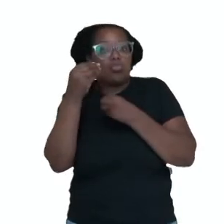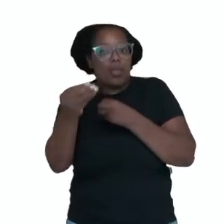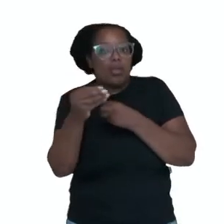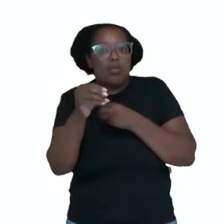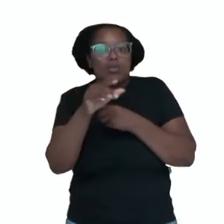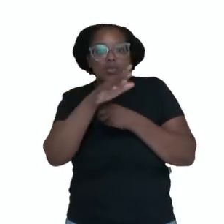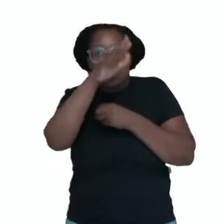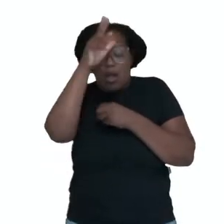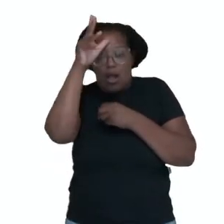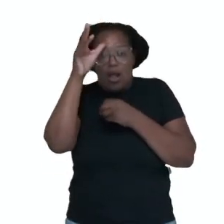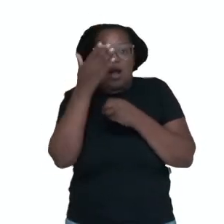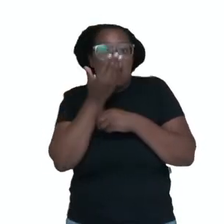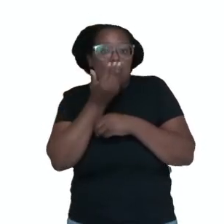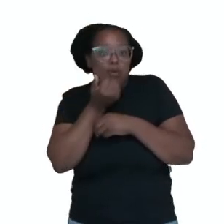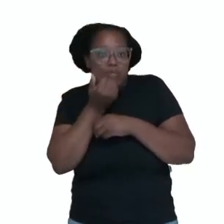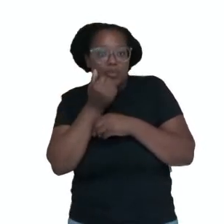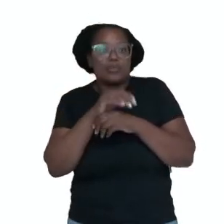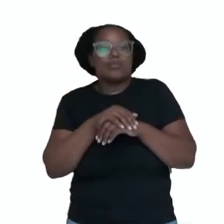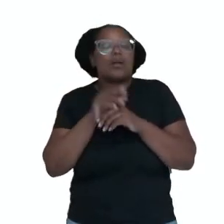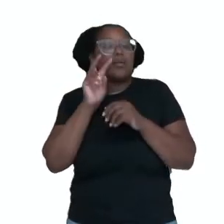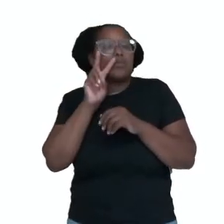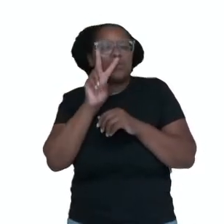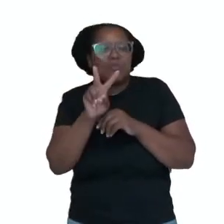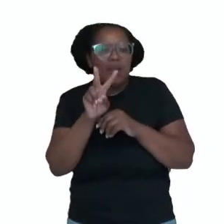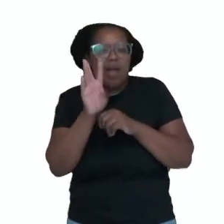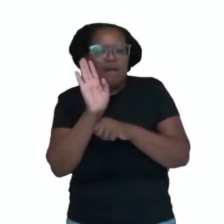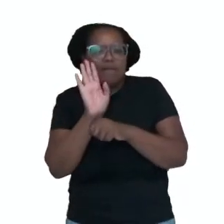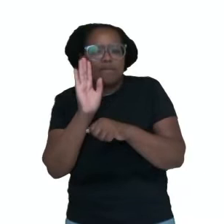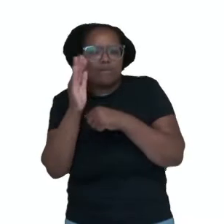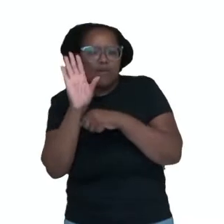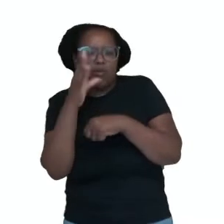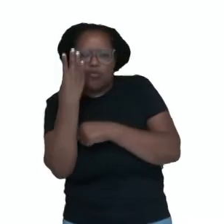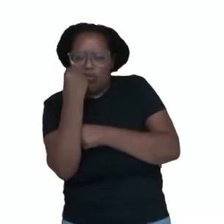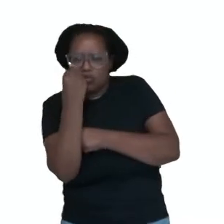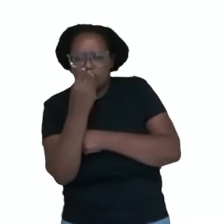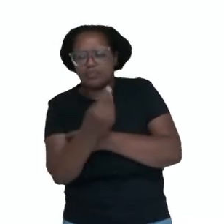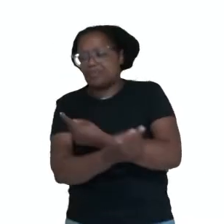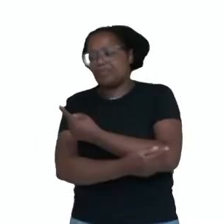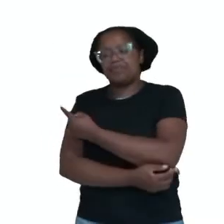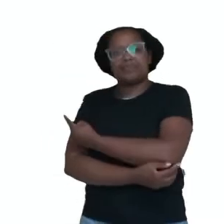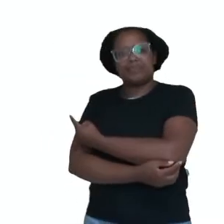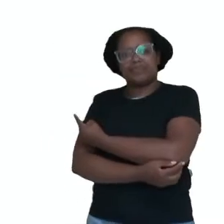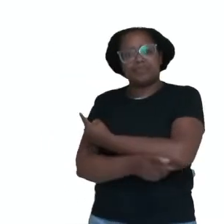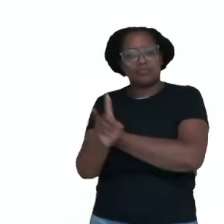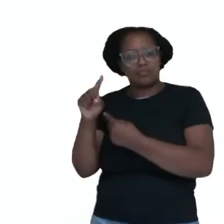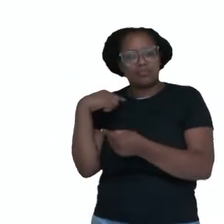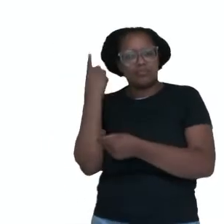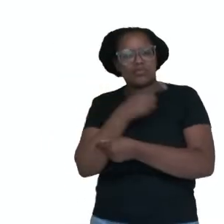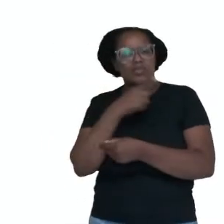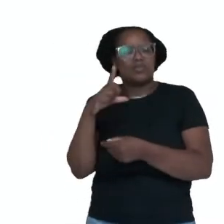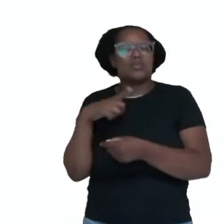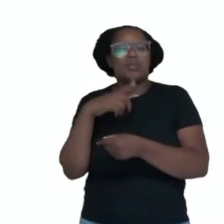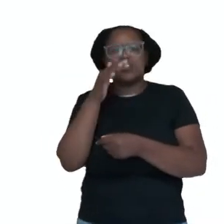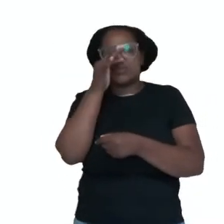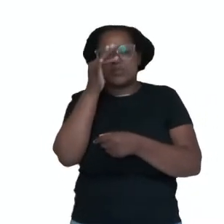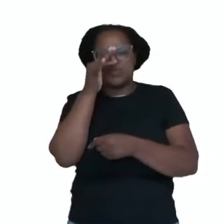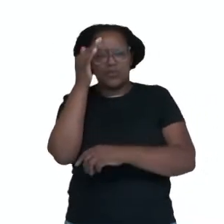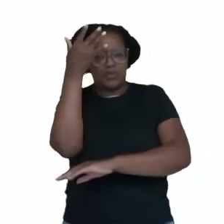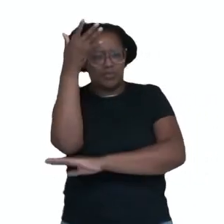dar uma olhada na imagem? Bem de pertinho, nós temos aqui plantas, né? Grama,